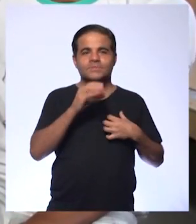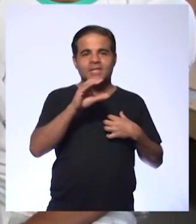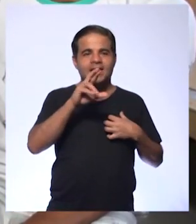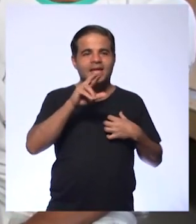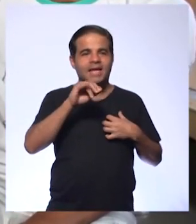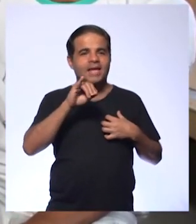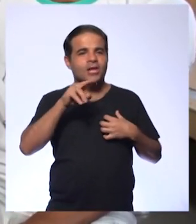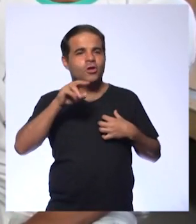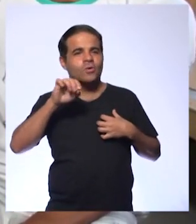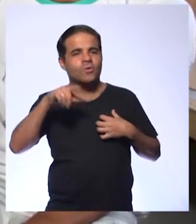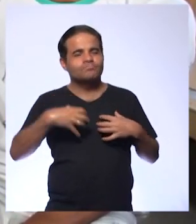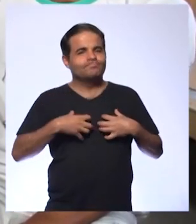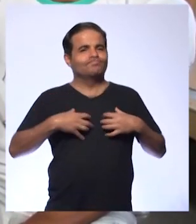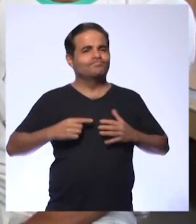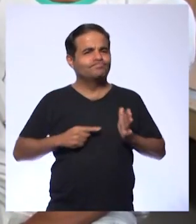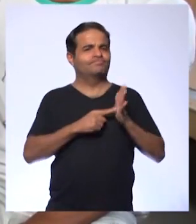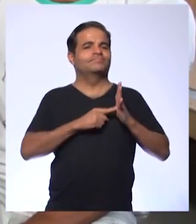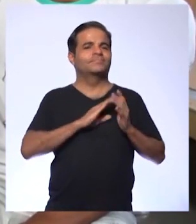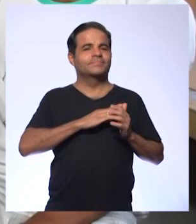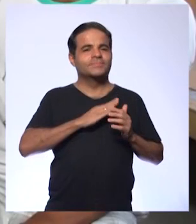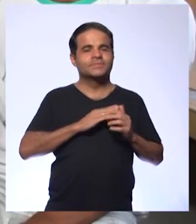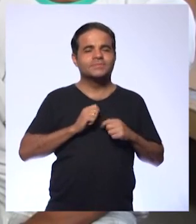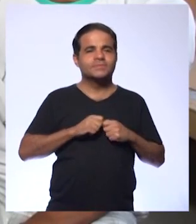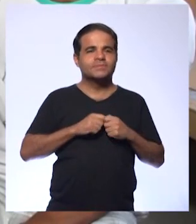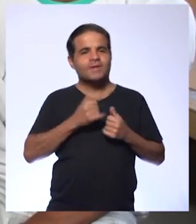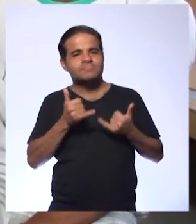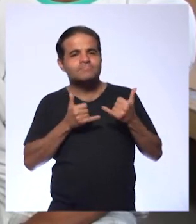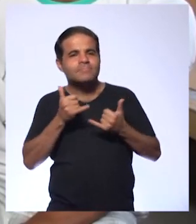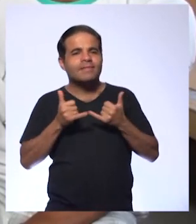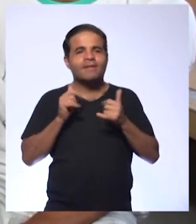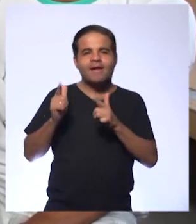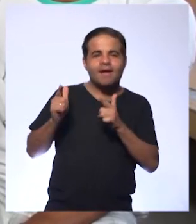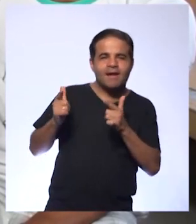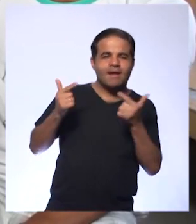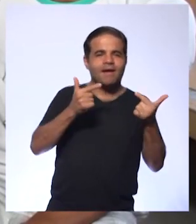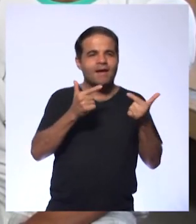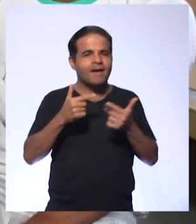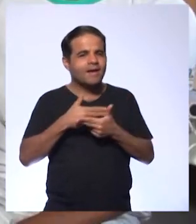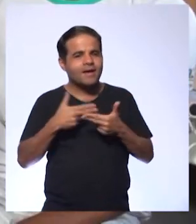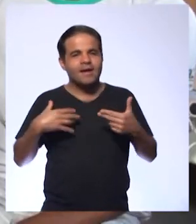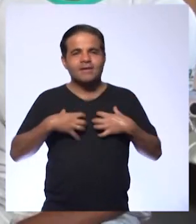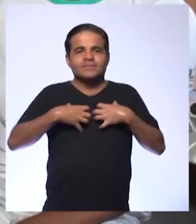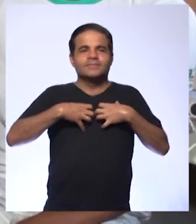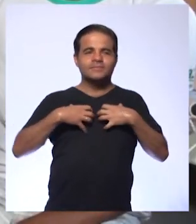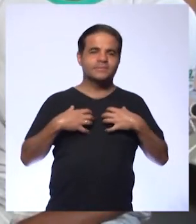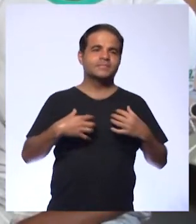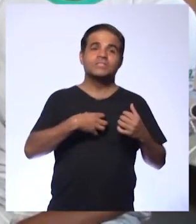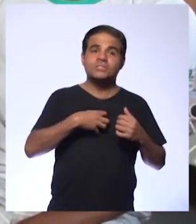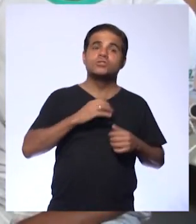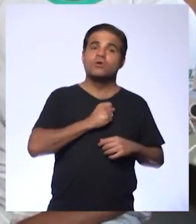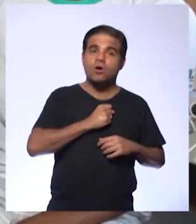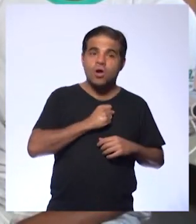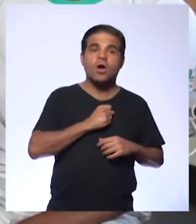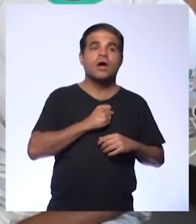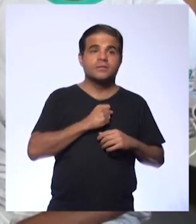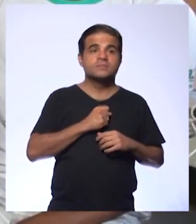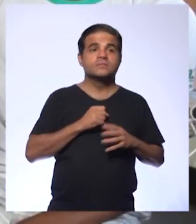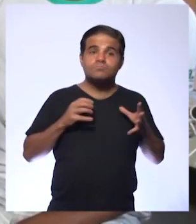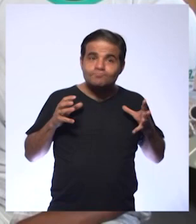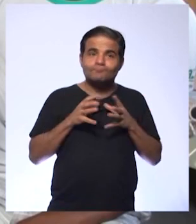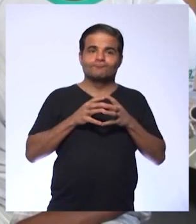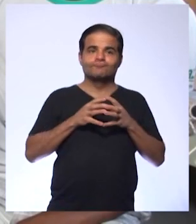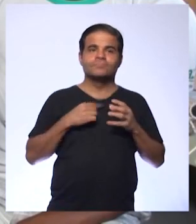crioulo, eu consigo fazer minhas brincadeiras que eu fazia lá, tudo isso. A gente gosta de ficar em